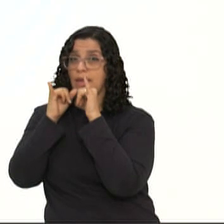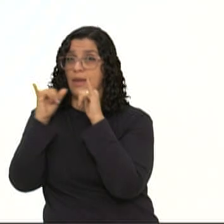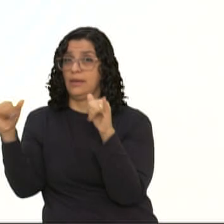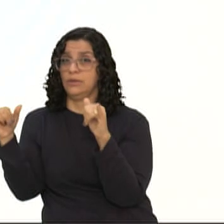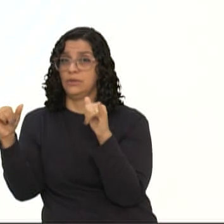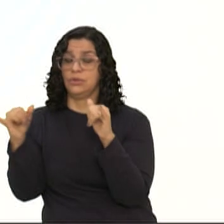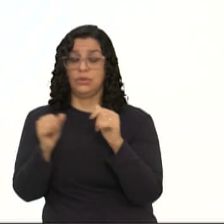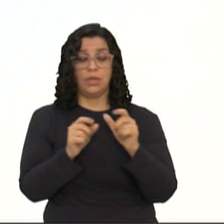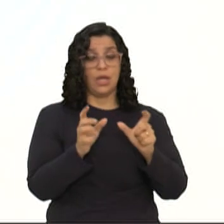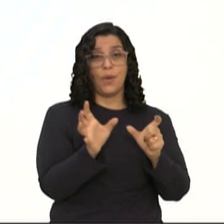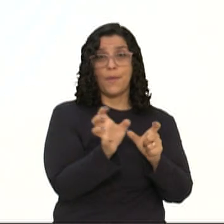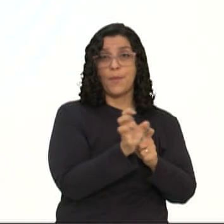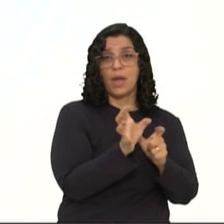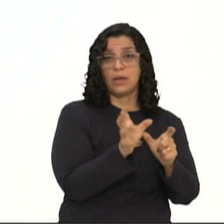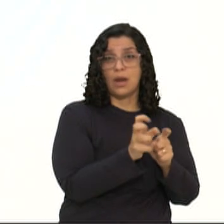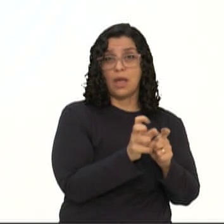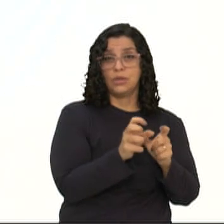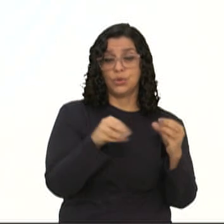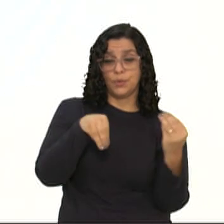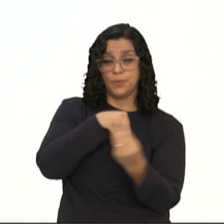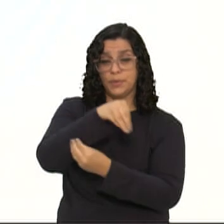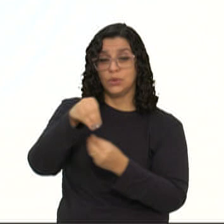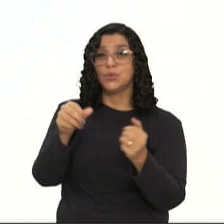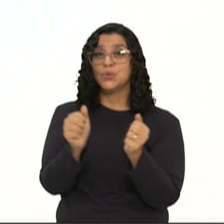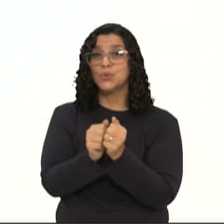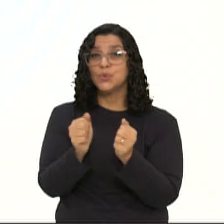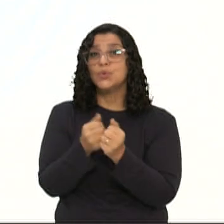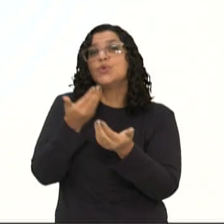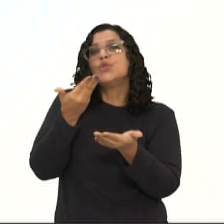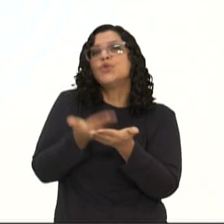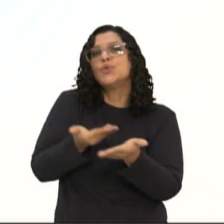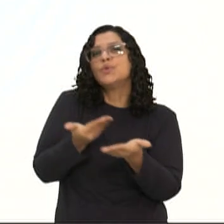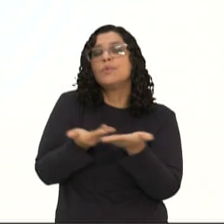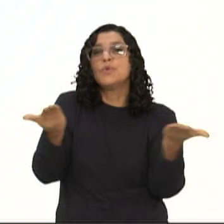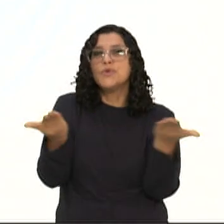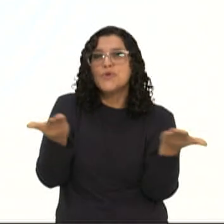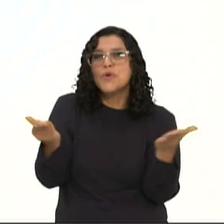magnetismo. Então, nós estudamos hoje o eletromagnetismo.